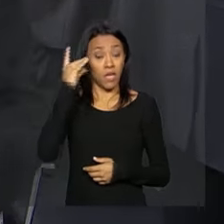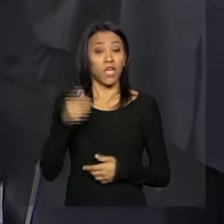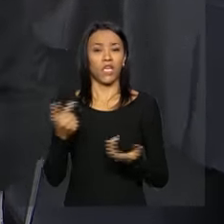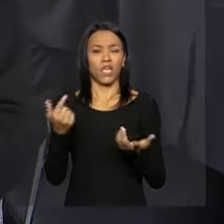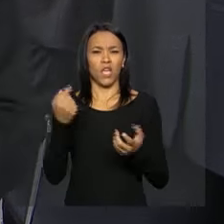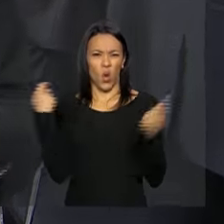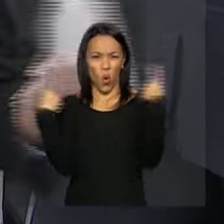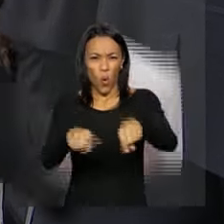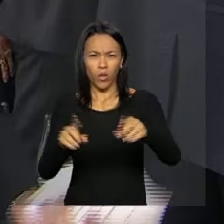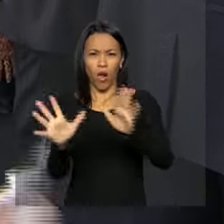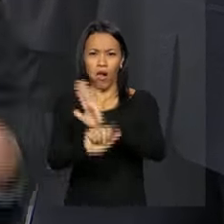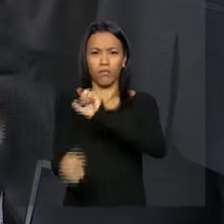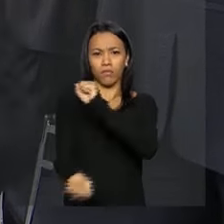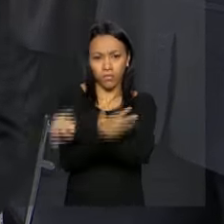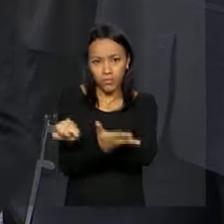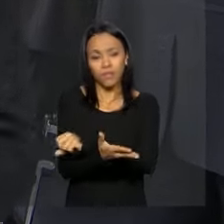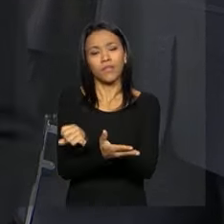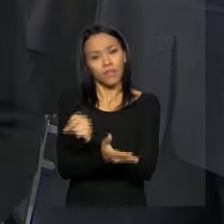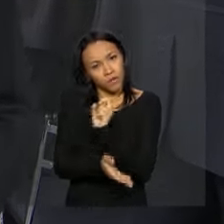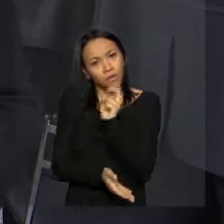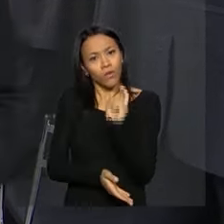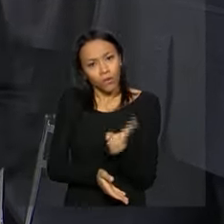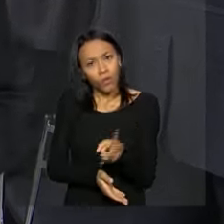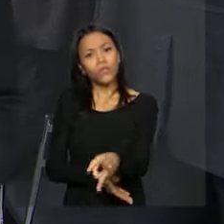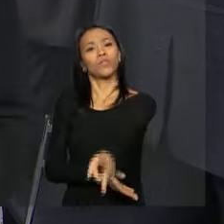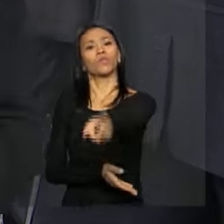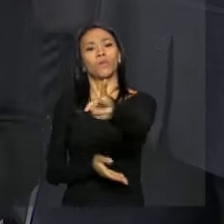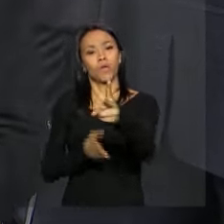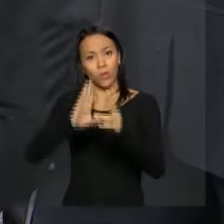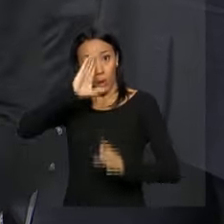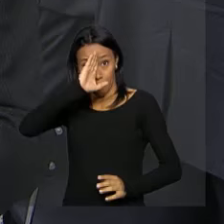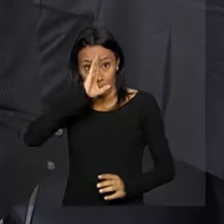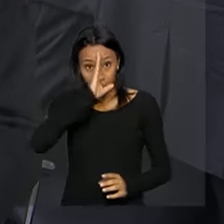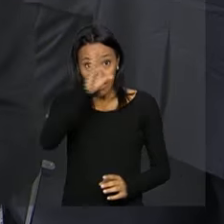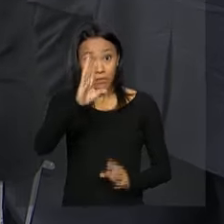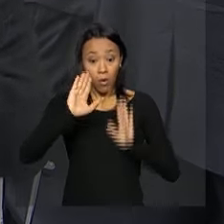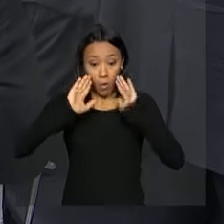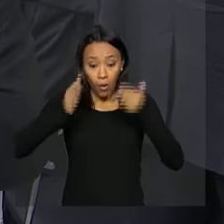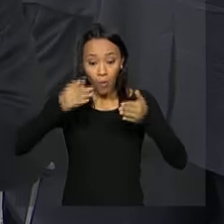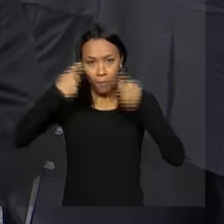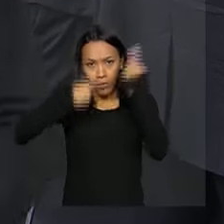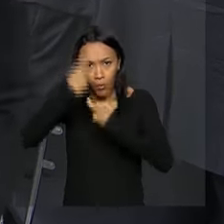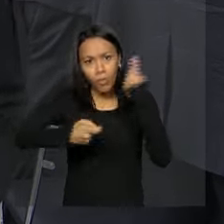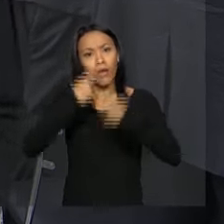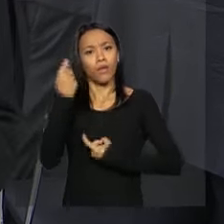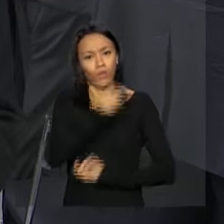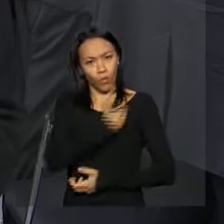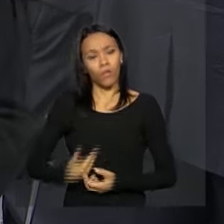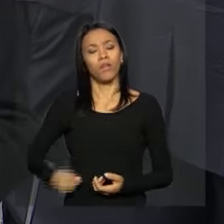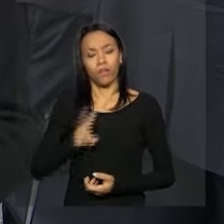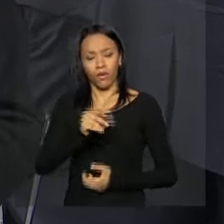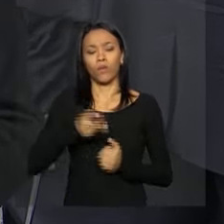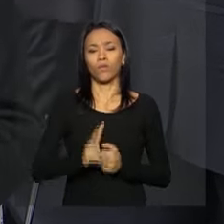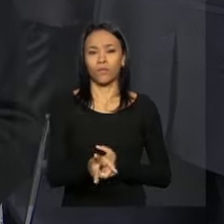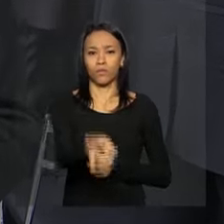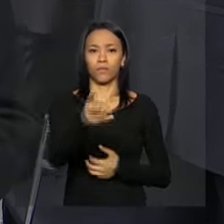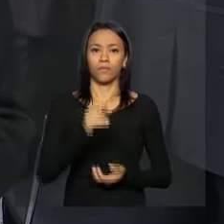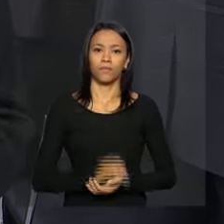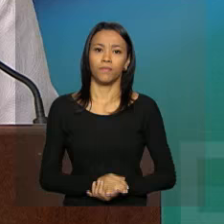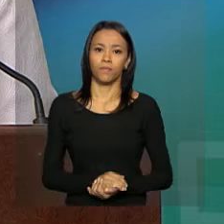país tem sido e segue sendo uma prioridade do governo e que vai continuar acontecendo.